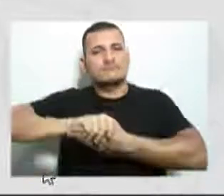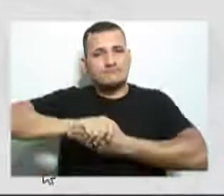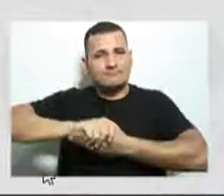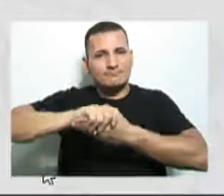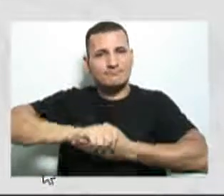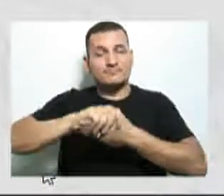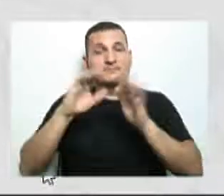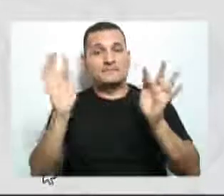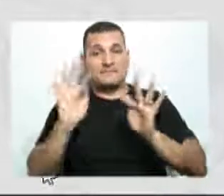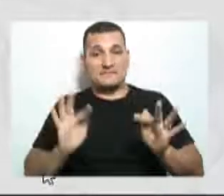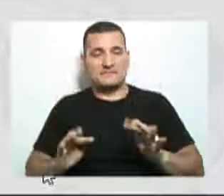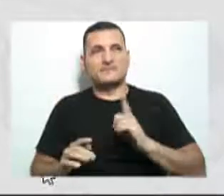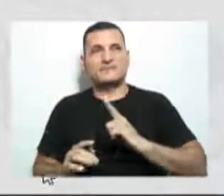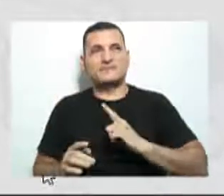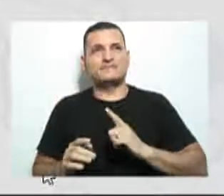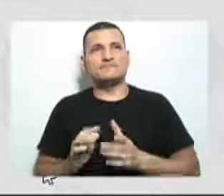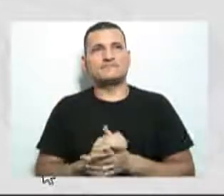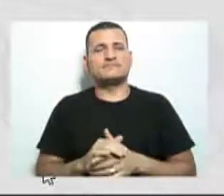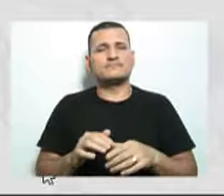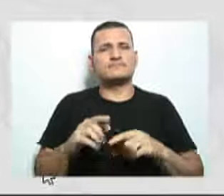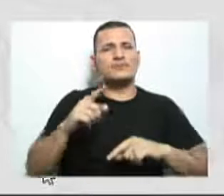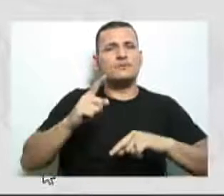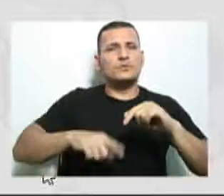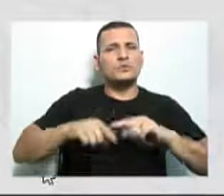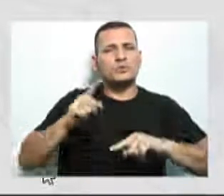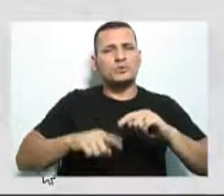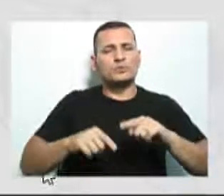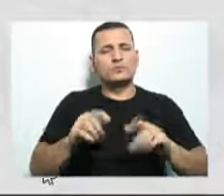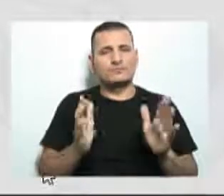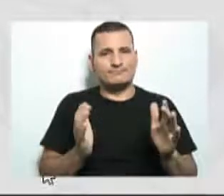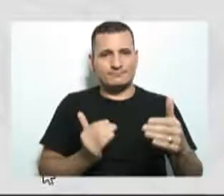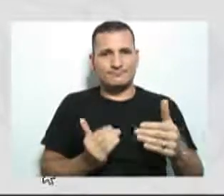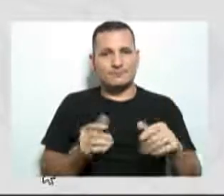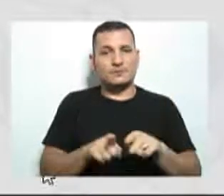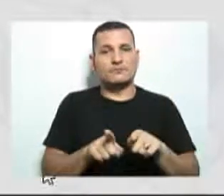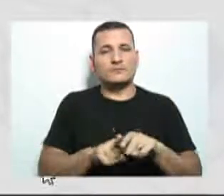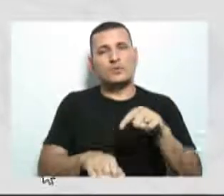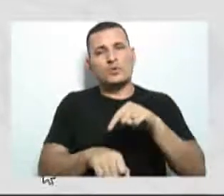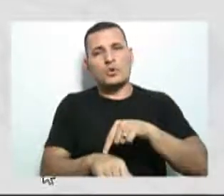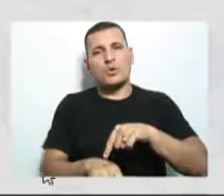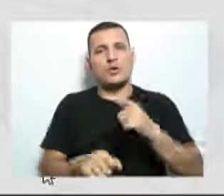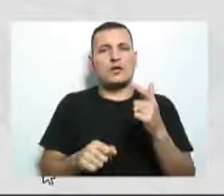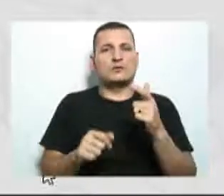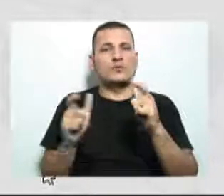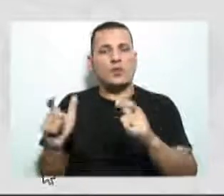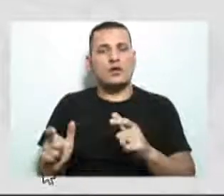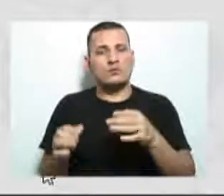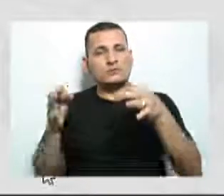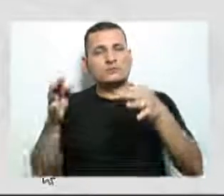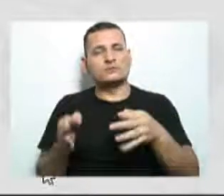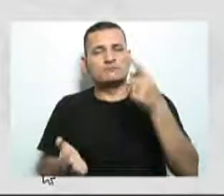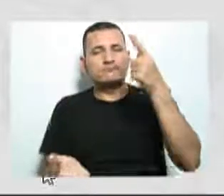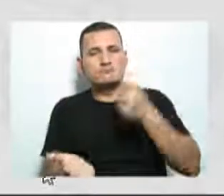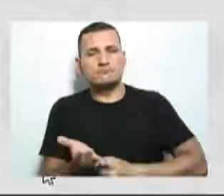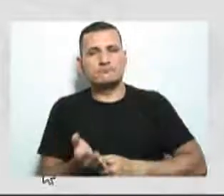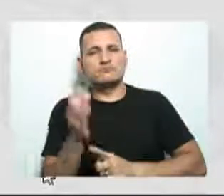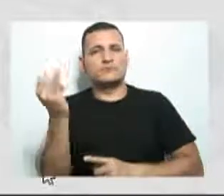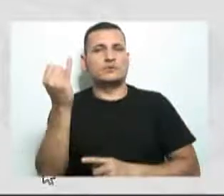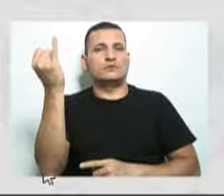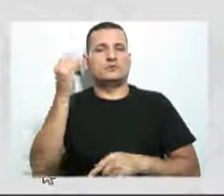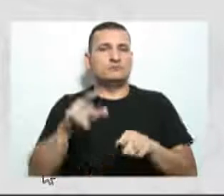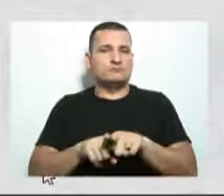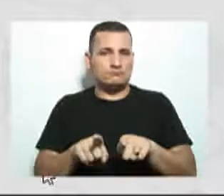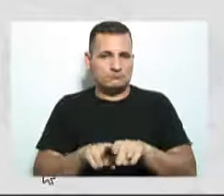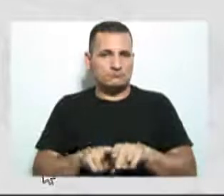né? Entregar o produto no local acordado e na hora combinada é de fundamental importância. Assim